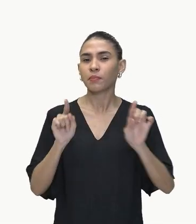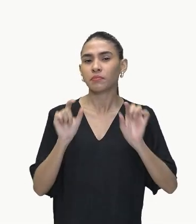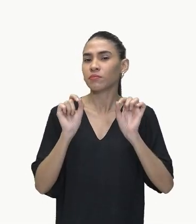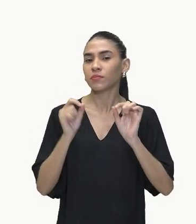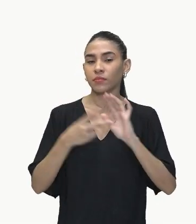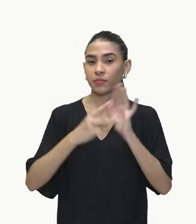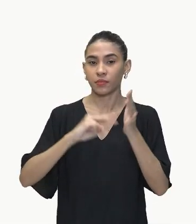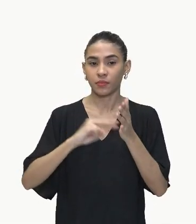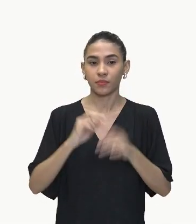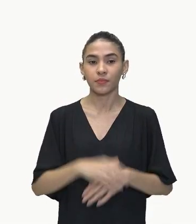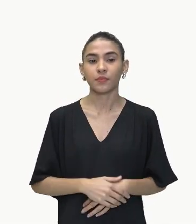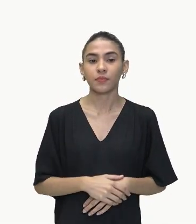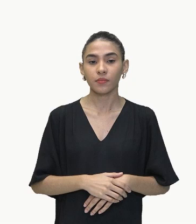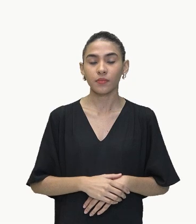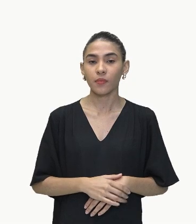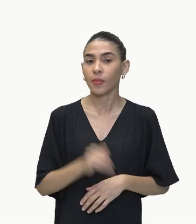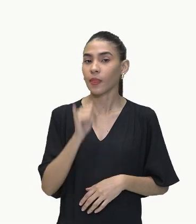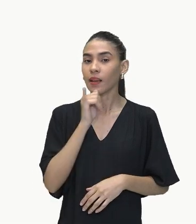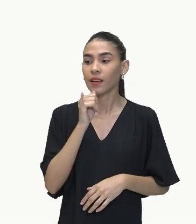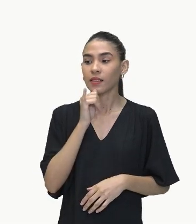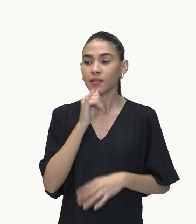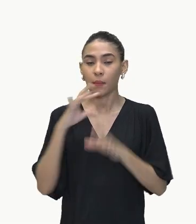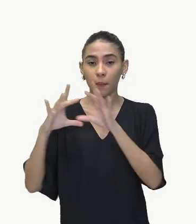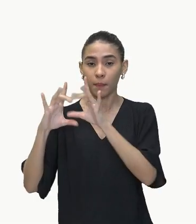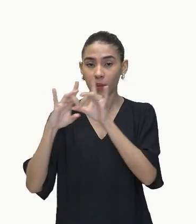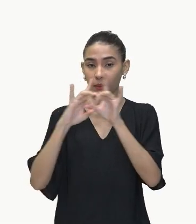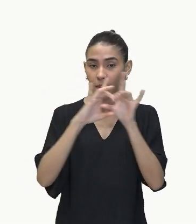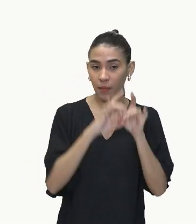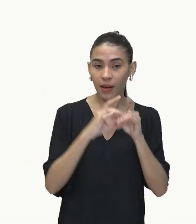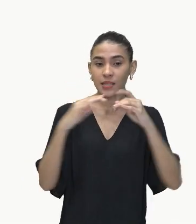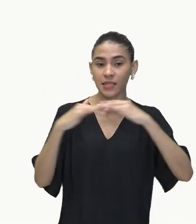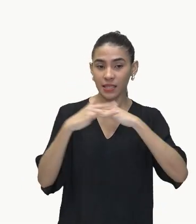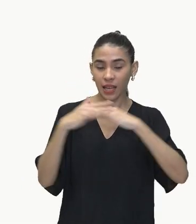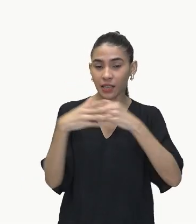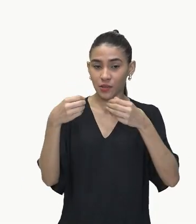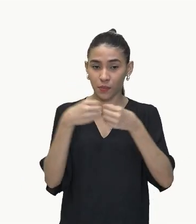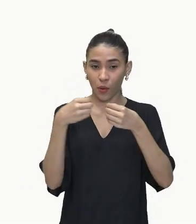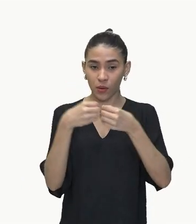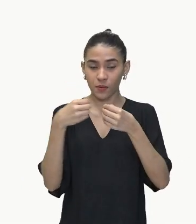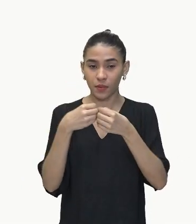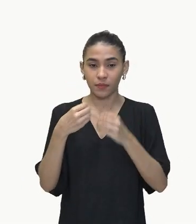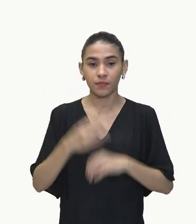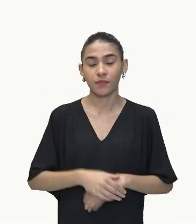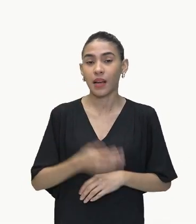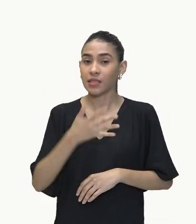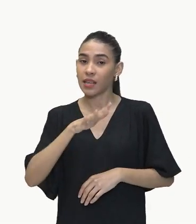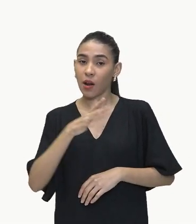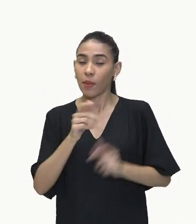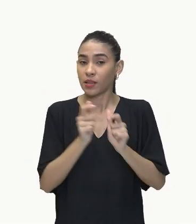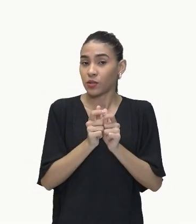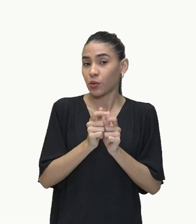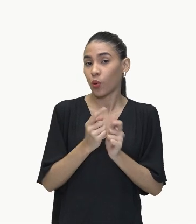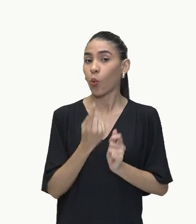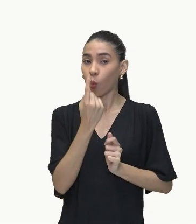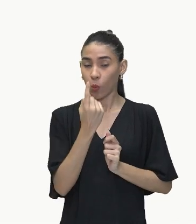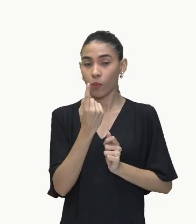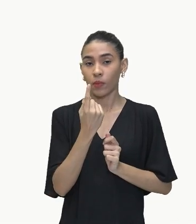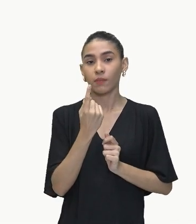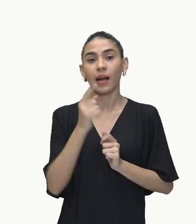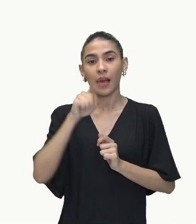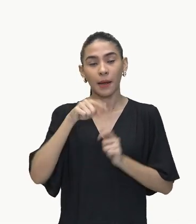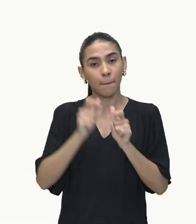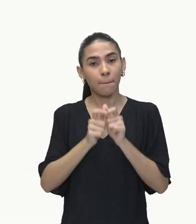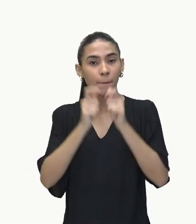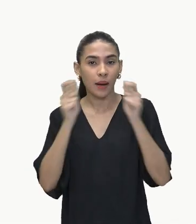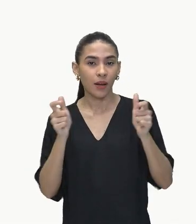Conurbação. É o encontro entre duas ou mais cidades vizinhas, geralmente uma maior, no caso aqui